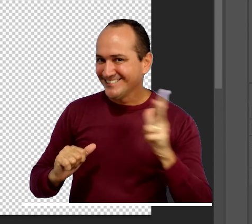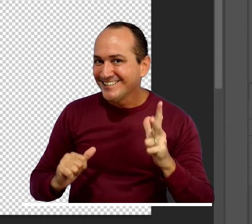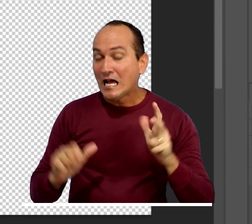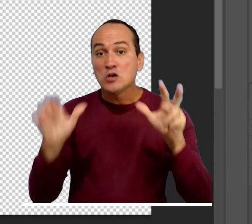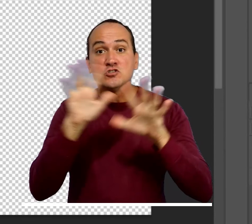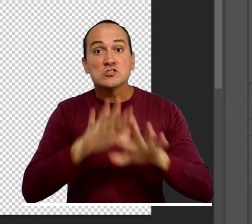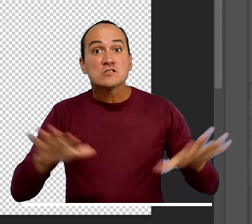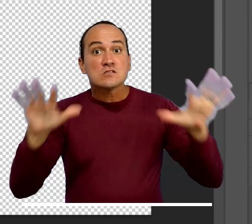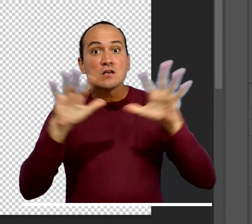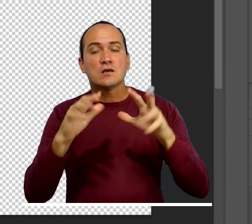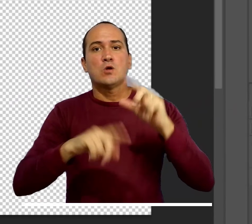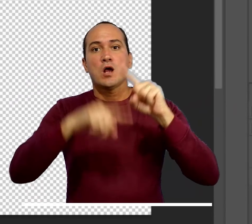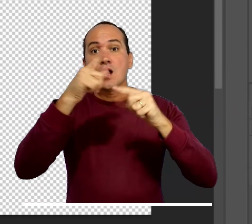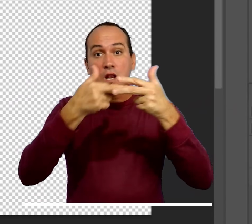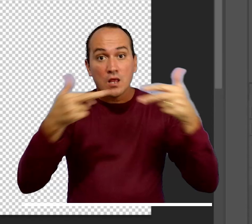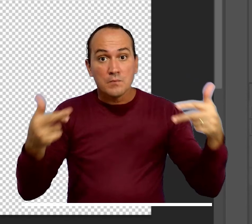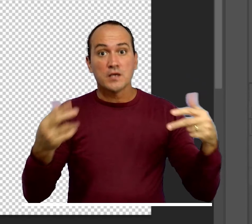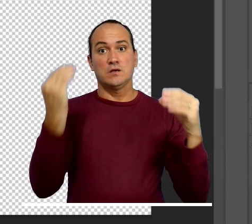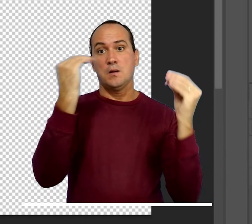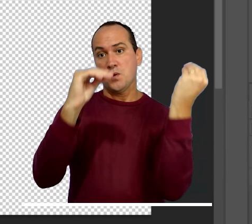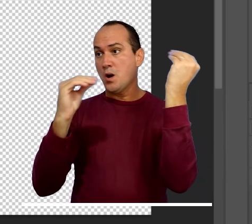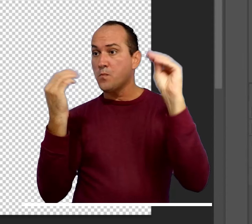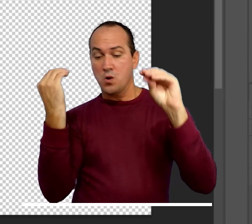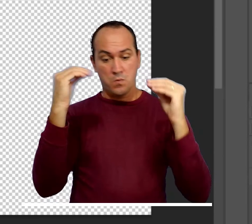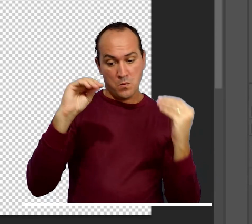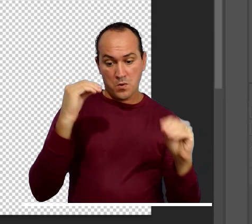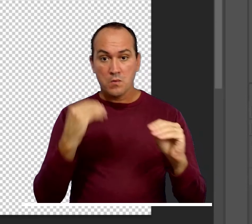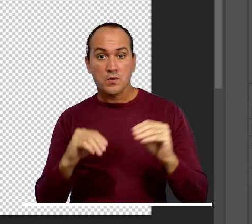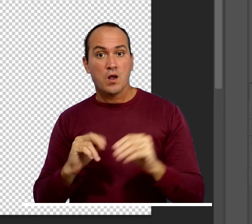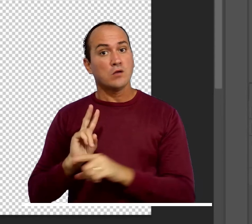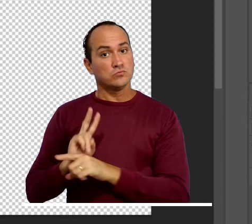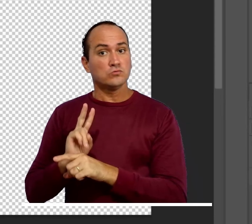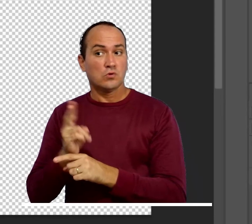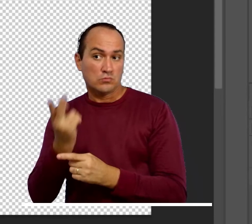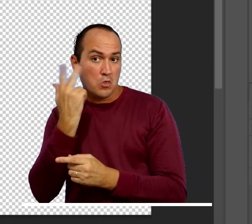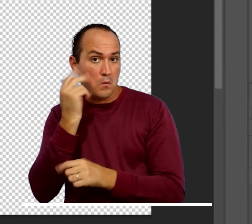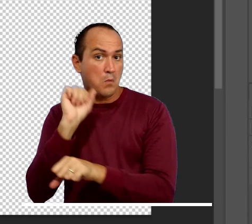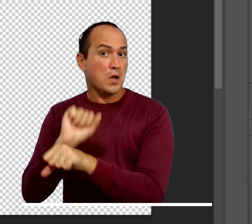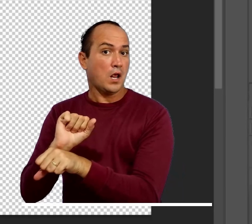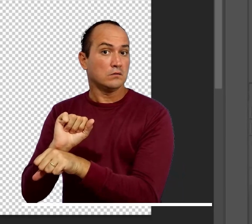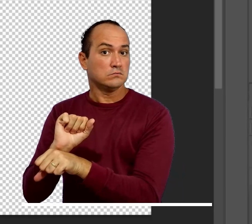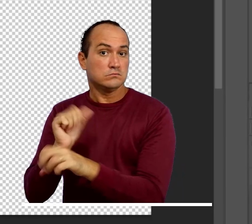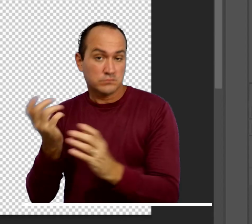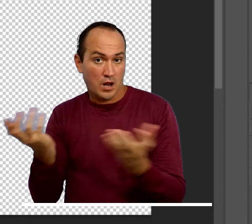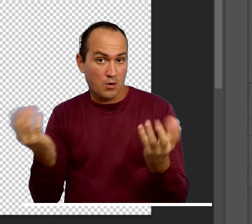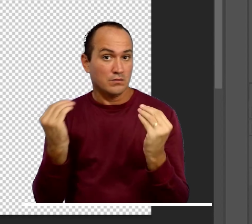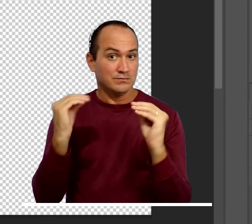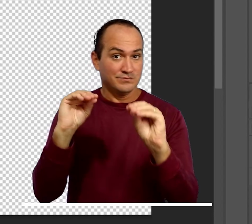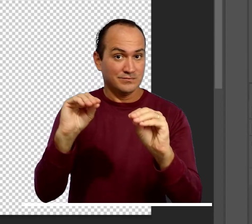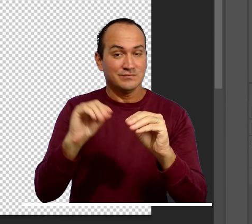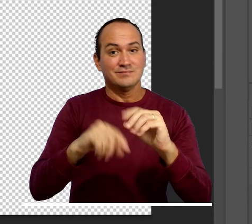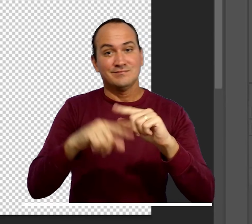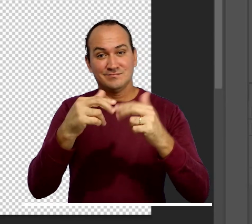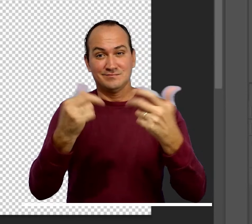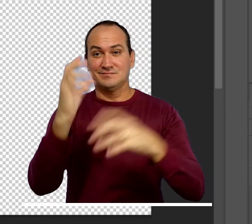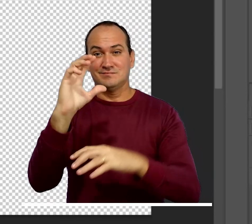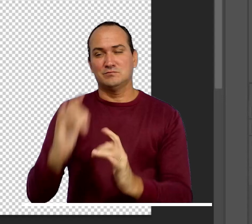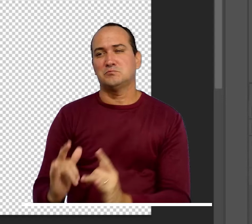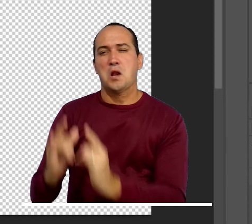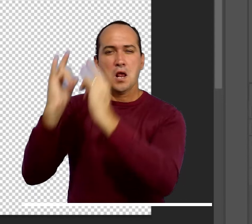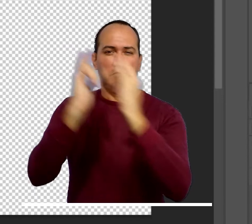um cenário onde os elementos que você vai completar era esperado que eles fossem estáticos, como é o caso aqui que eu vou acrescentar elementos